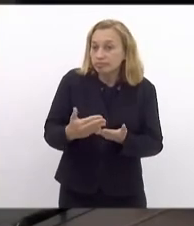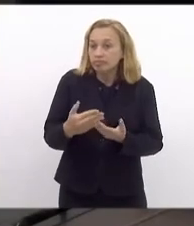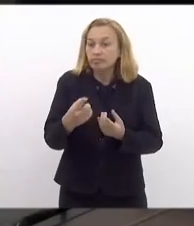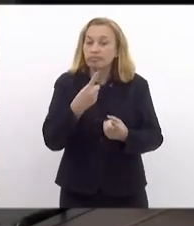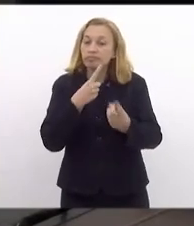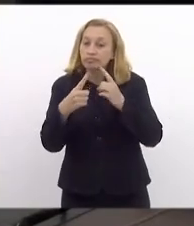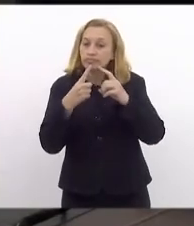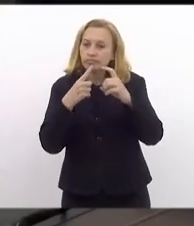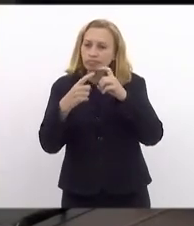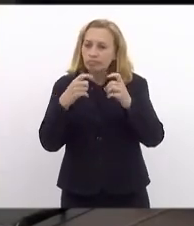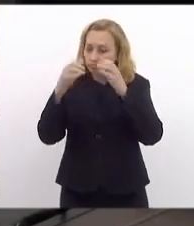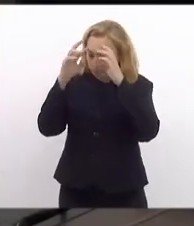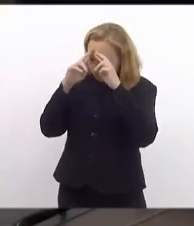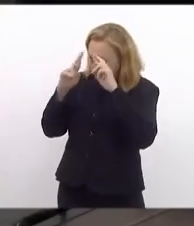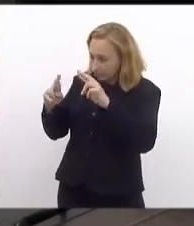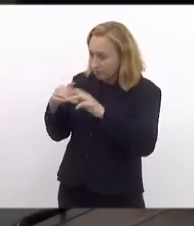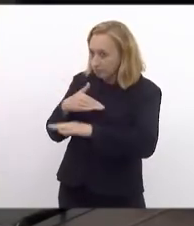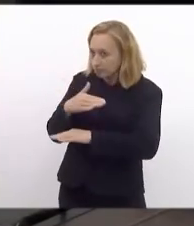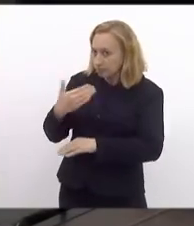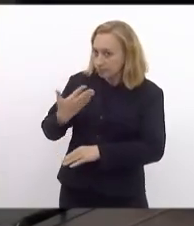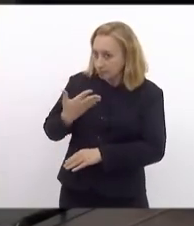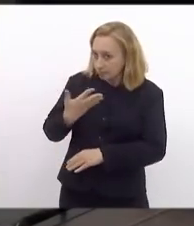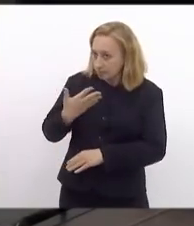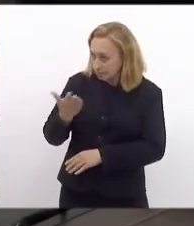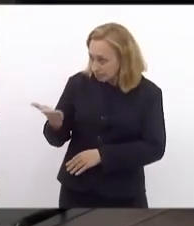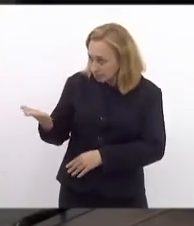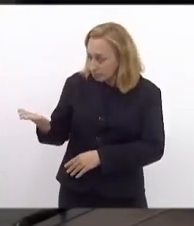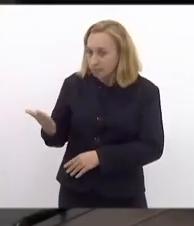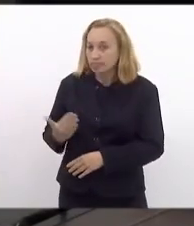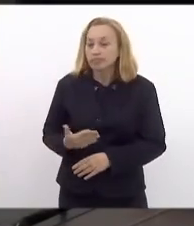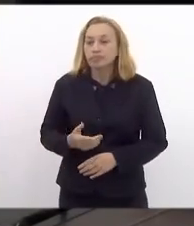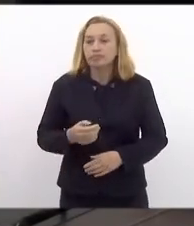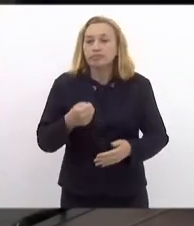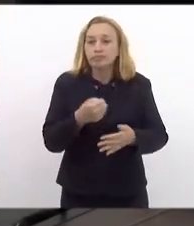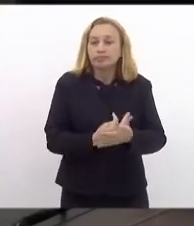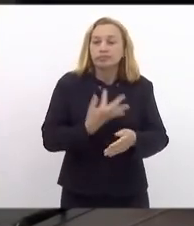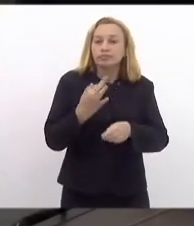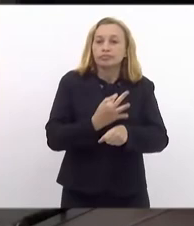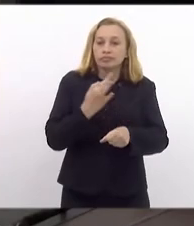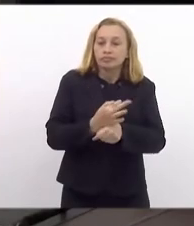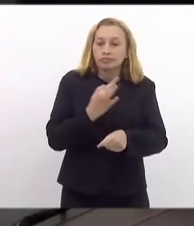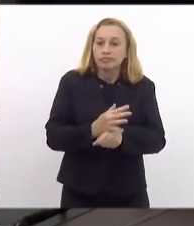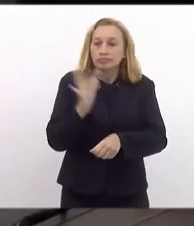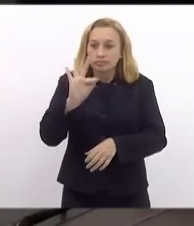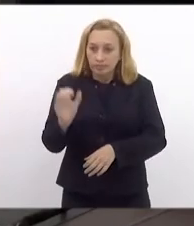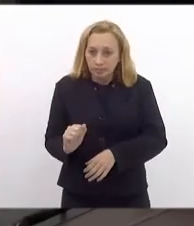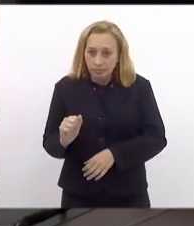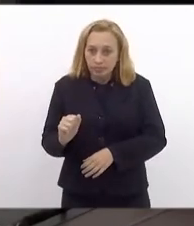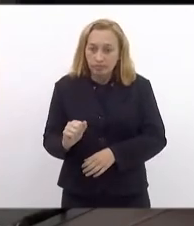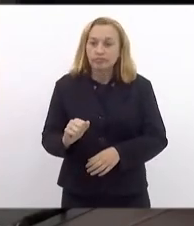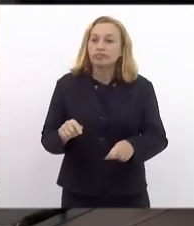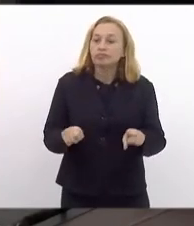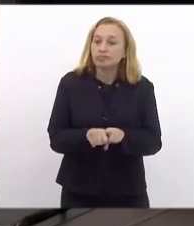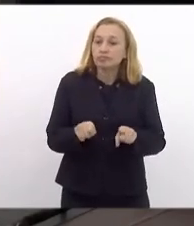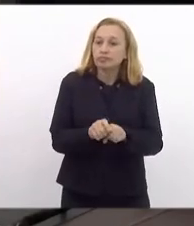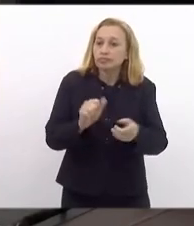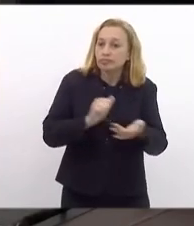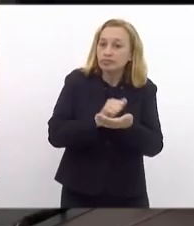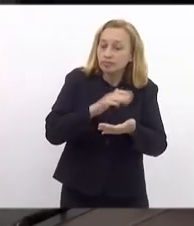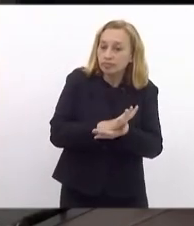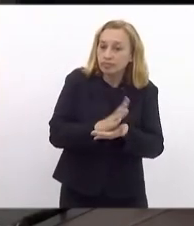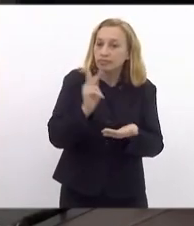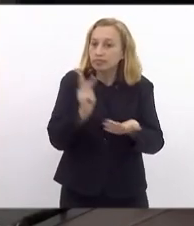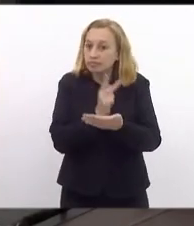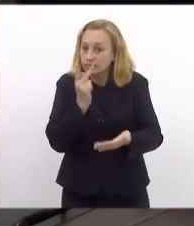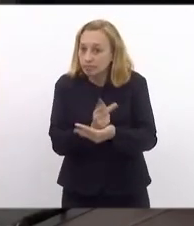debate com todo o respeito aos meus colegas auditores ou uma Rei houve uma resistência enorme na fazenda que a gente a inclusive multas injustas